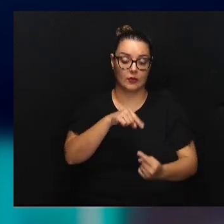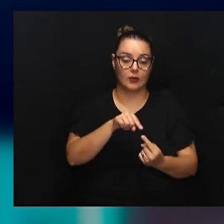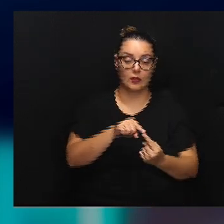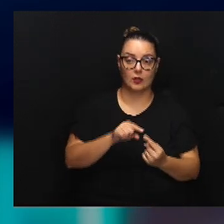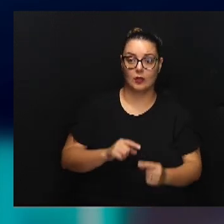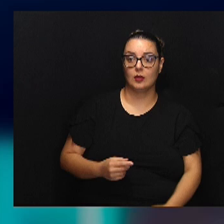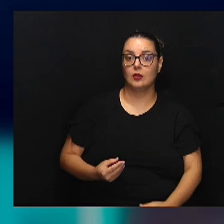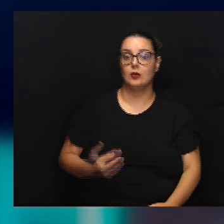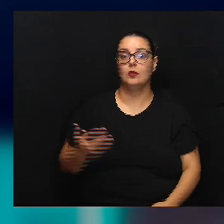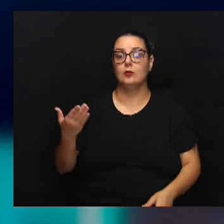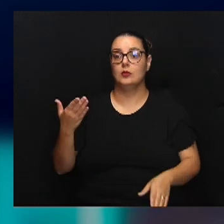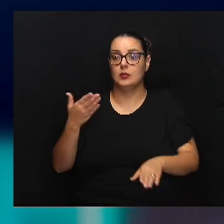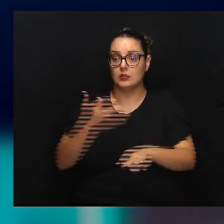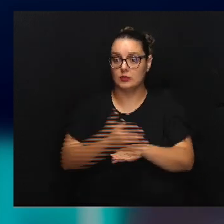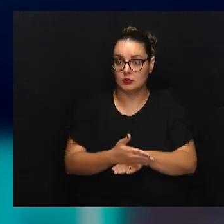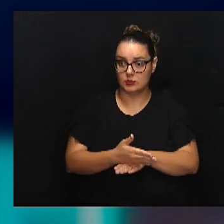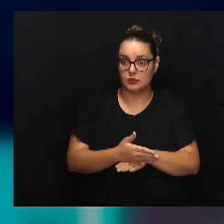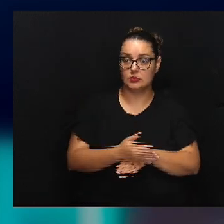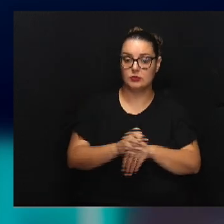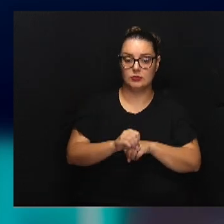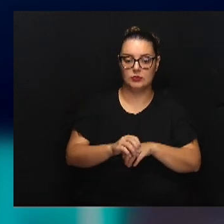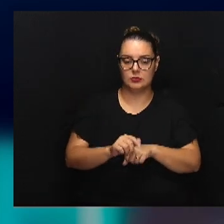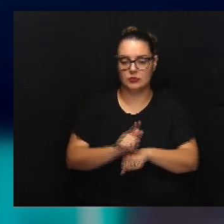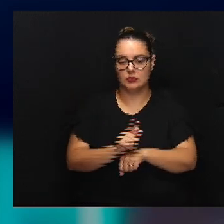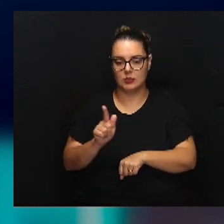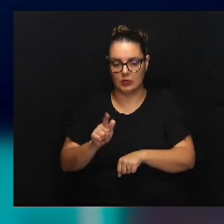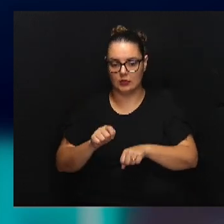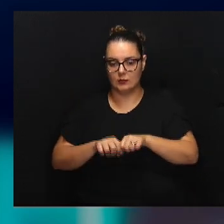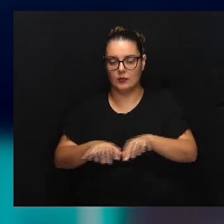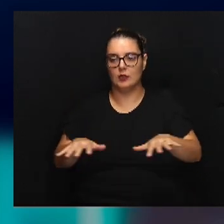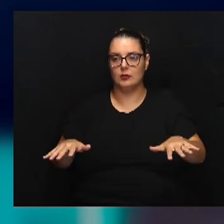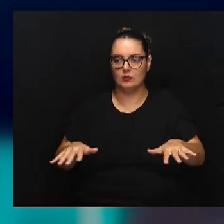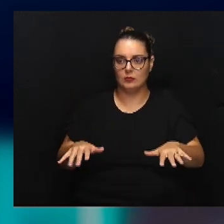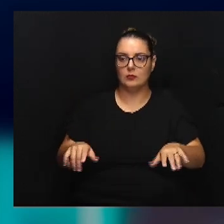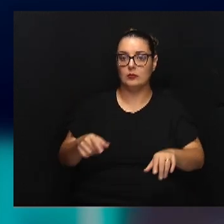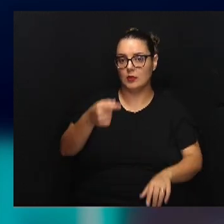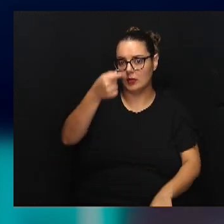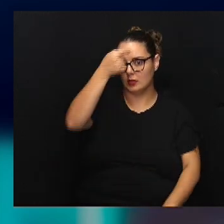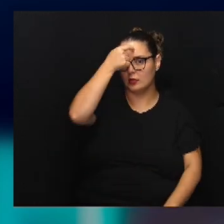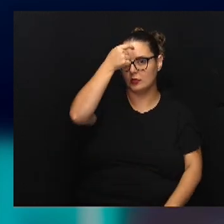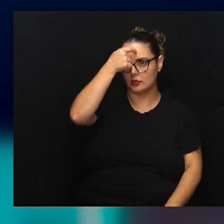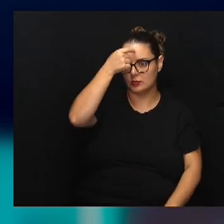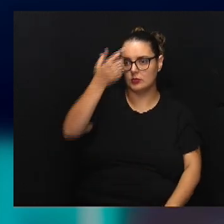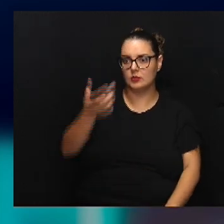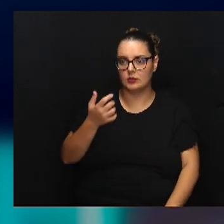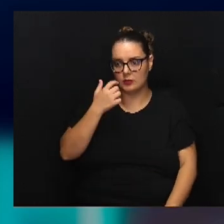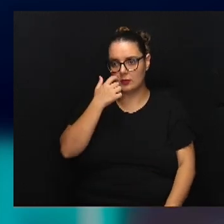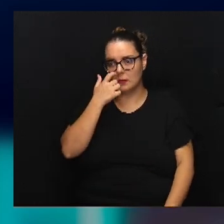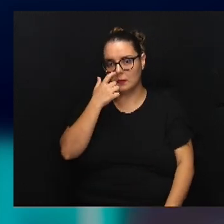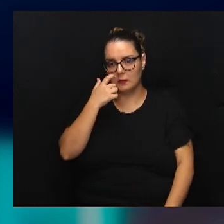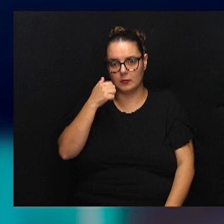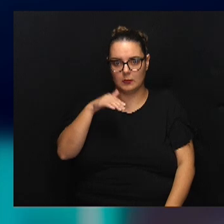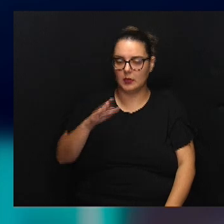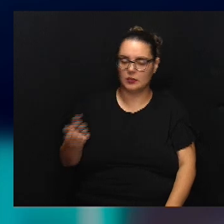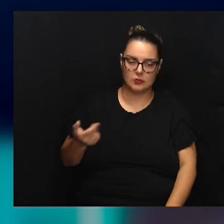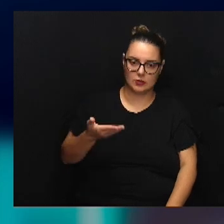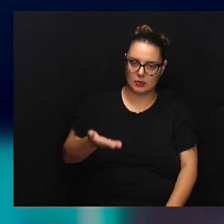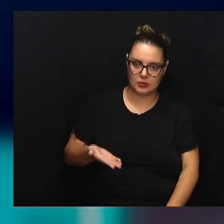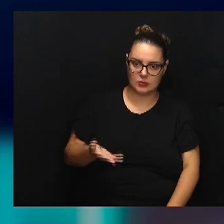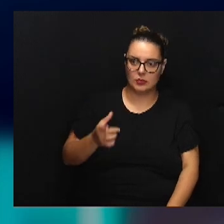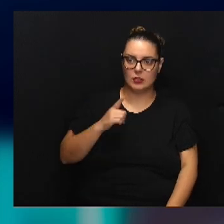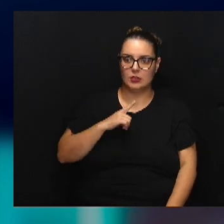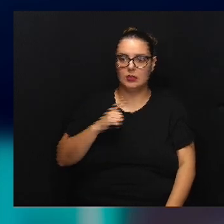objetivo acesso ao ensino superior, ampliação, mas são conscientes de que eles são muito mais do que isso, né? Eles têm